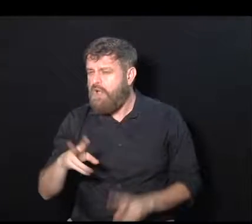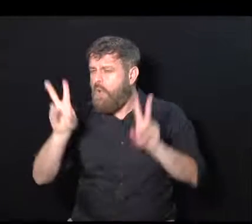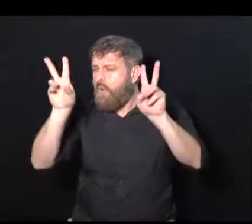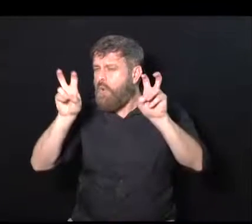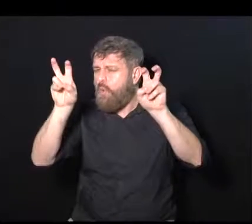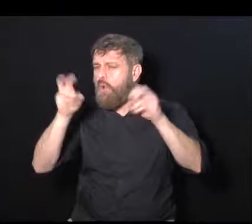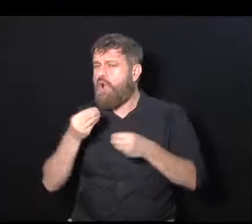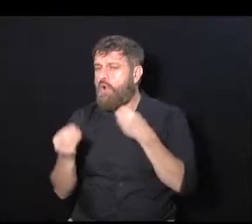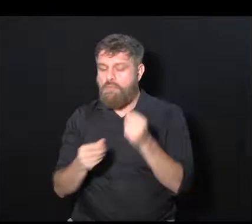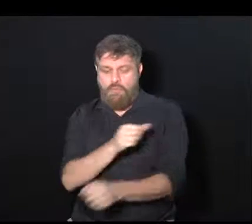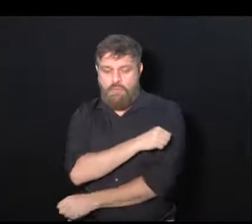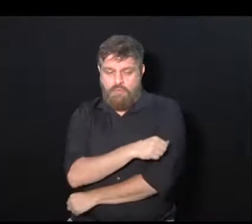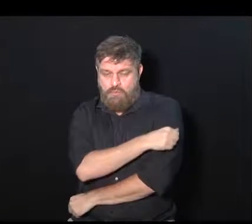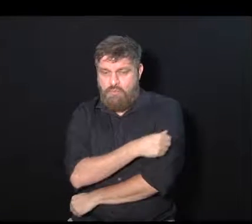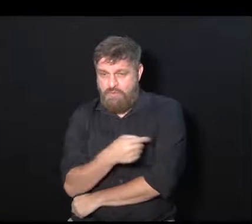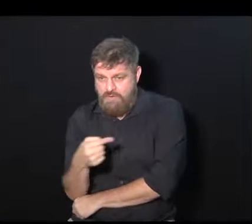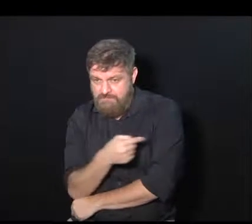atuação dos